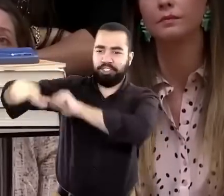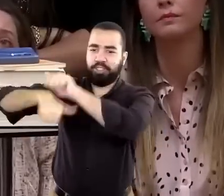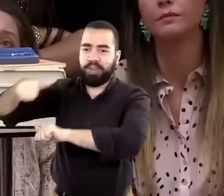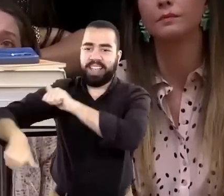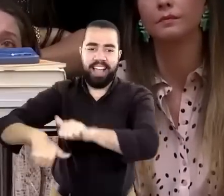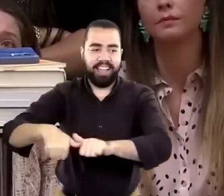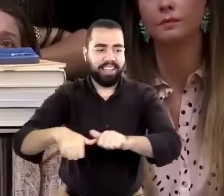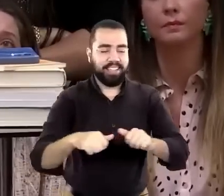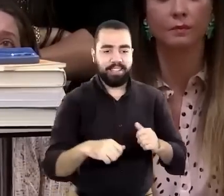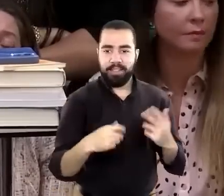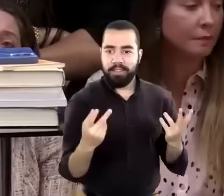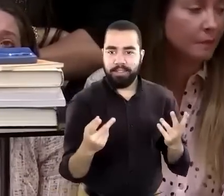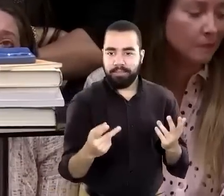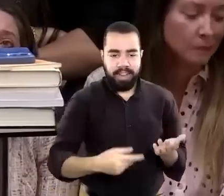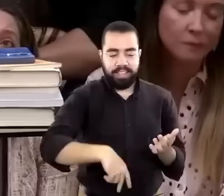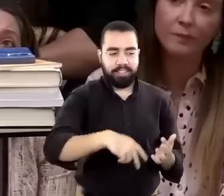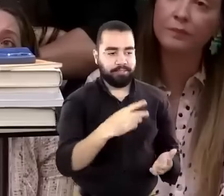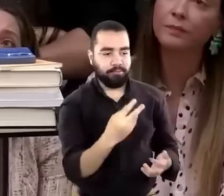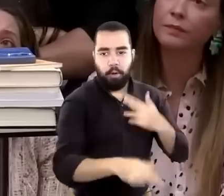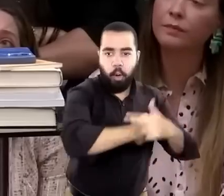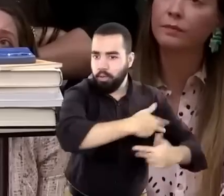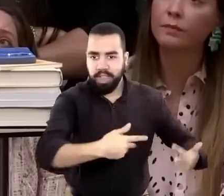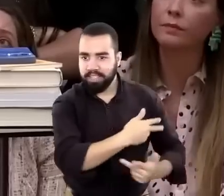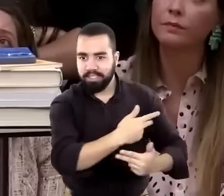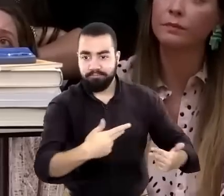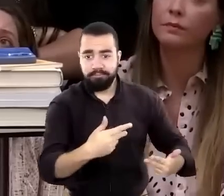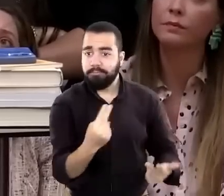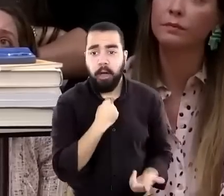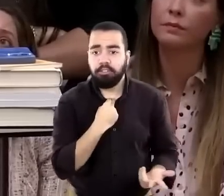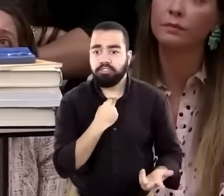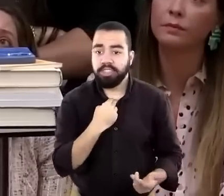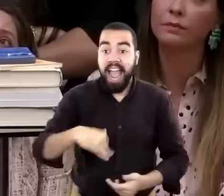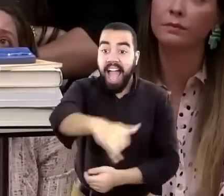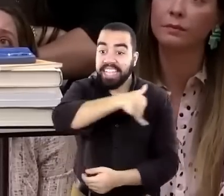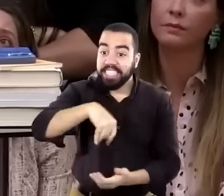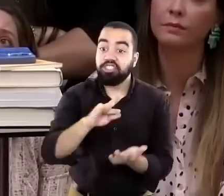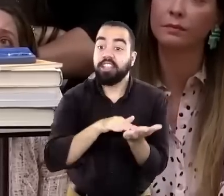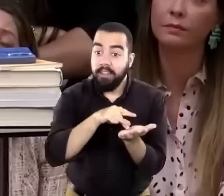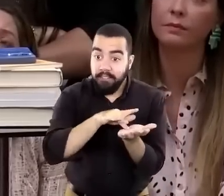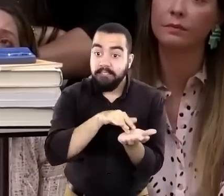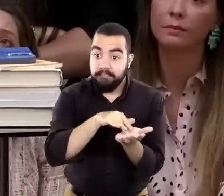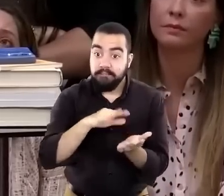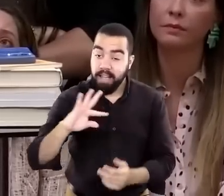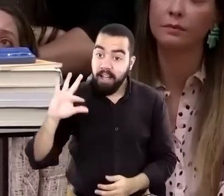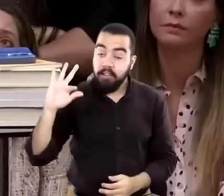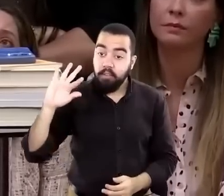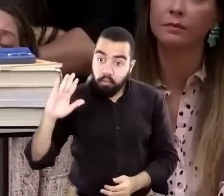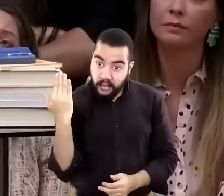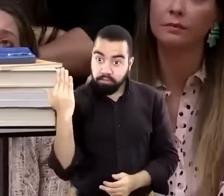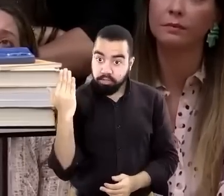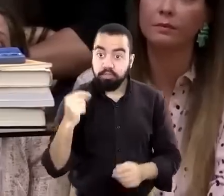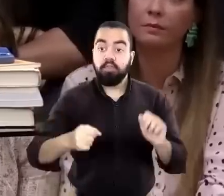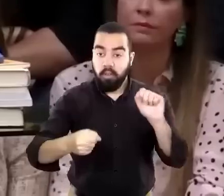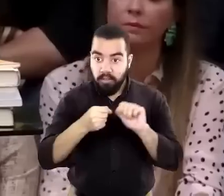por simulacros humanos. Azeite falso produz fogo falso. Nós precisamos não de